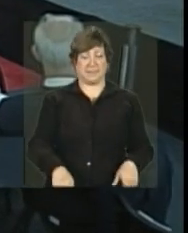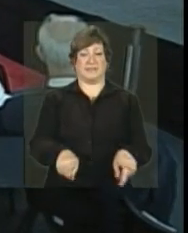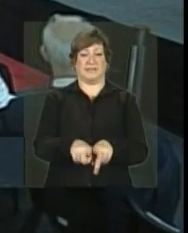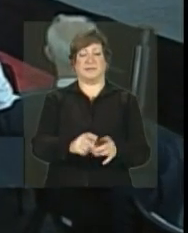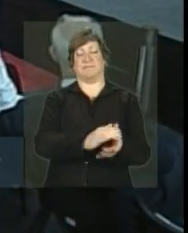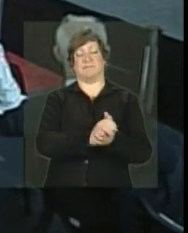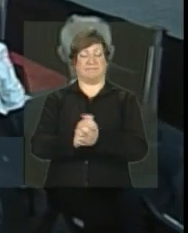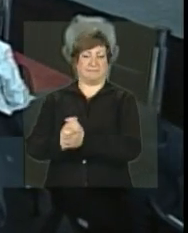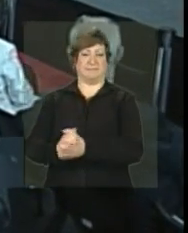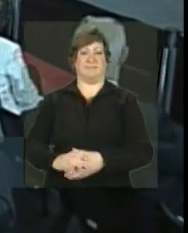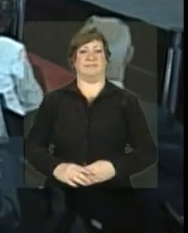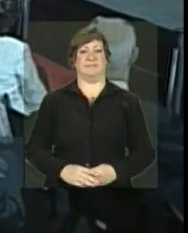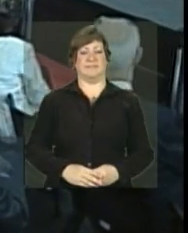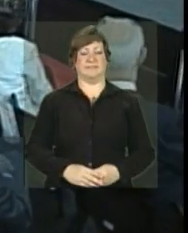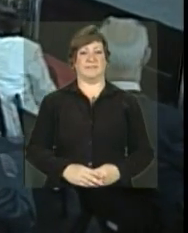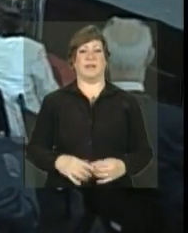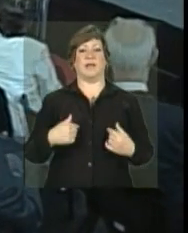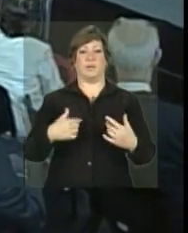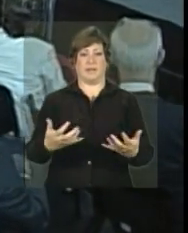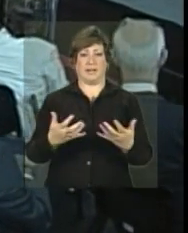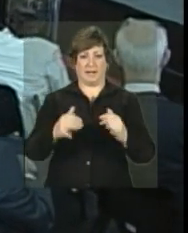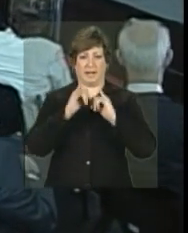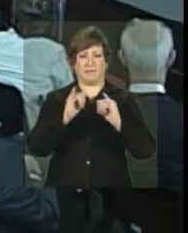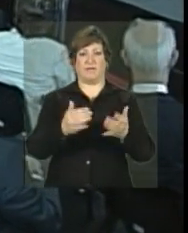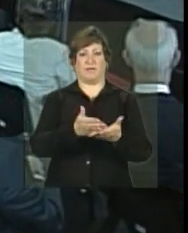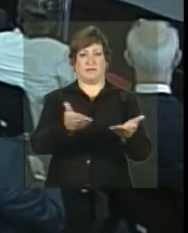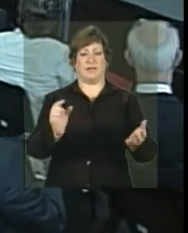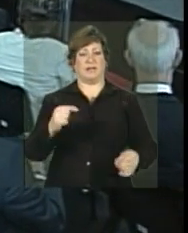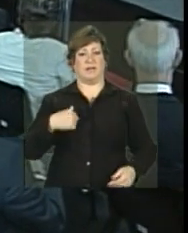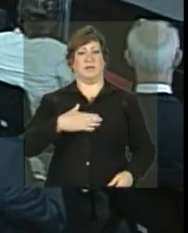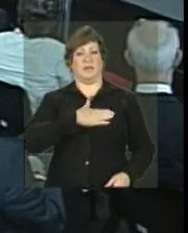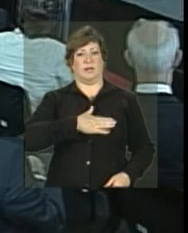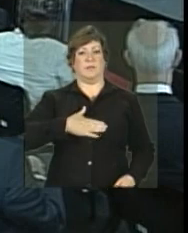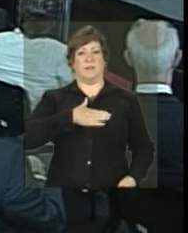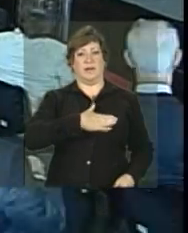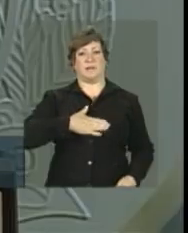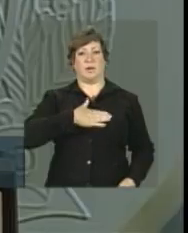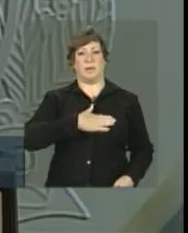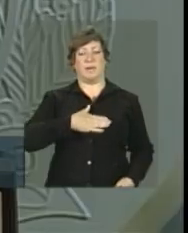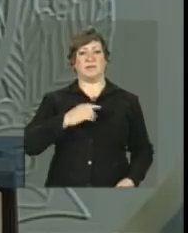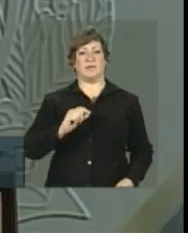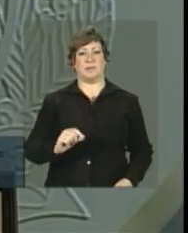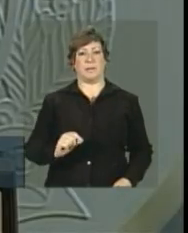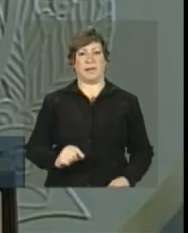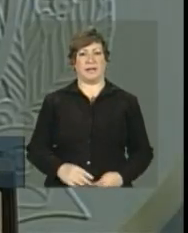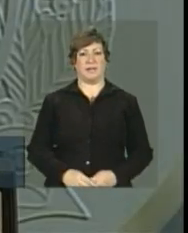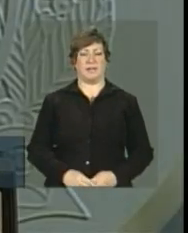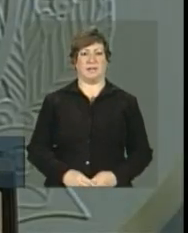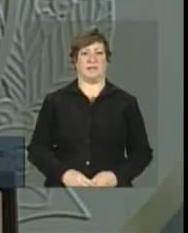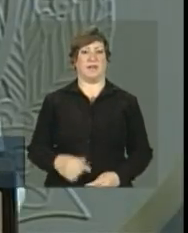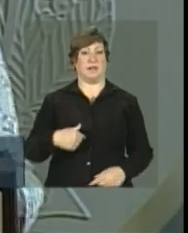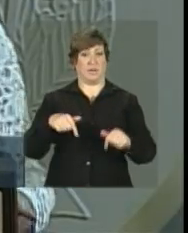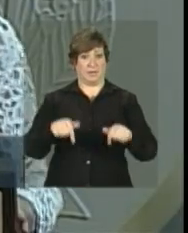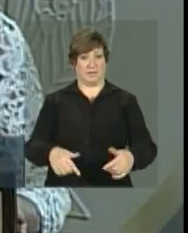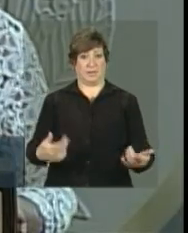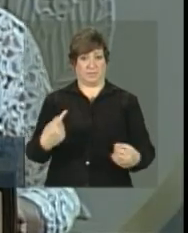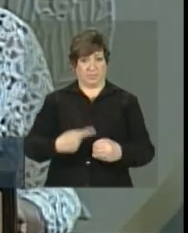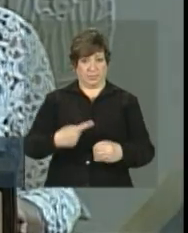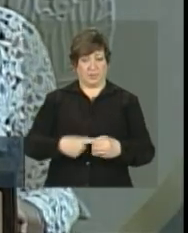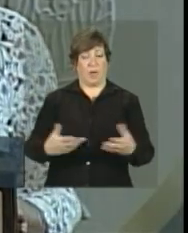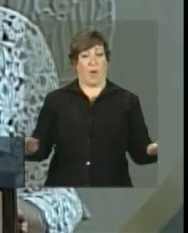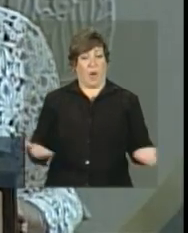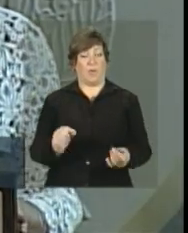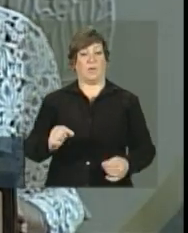aqui presentes. Eu queria dizer para vocês que me honra muito participar desta festa, nessa cidade que hoje